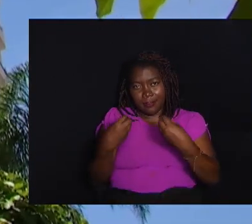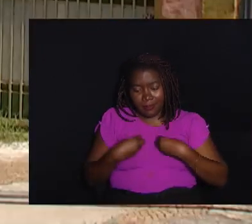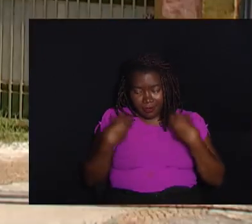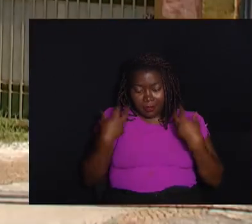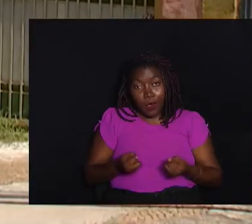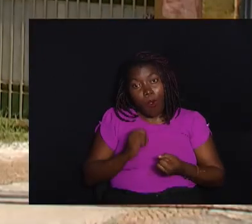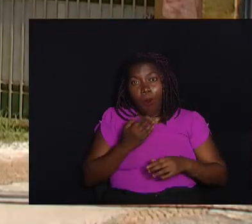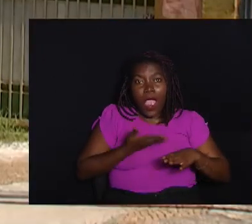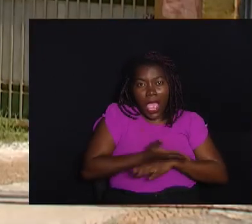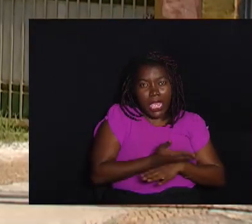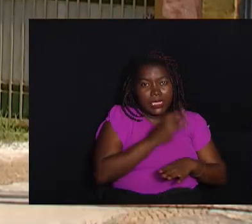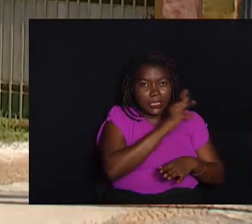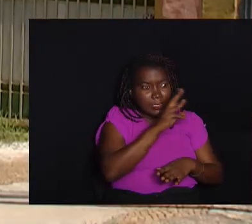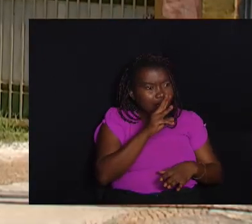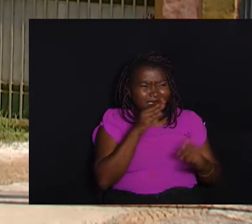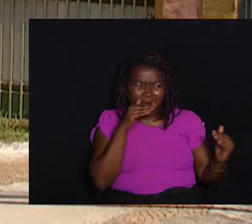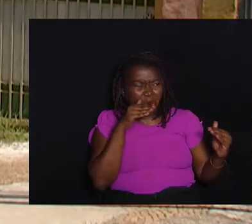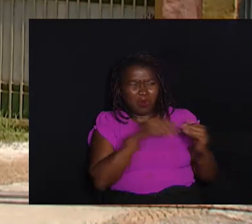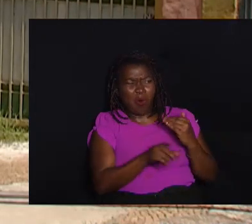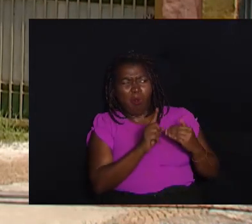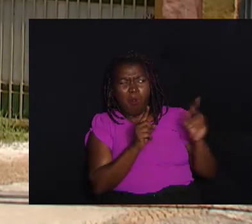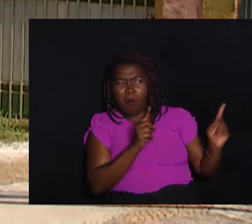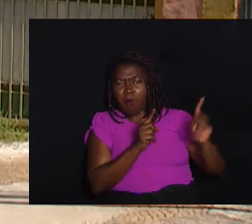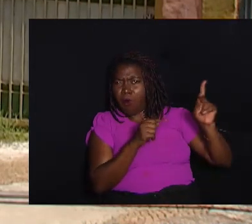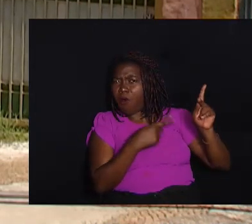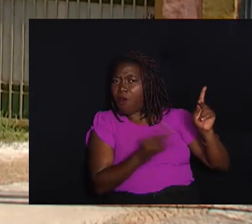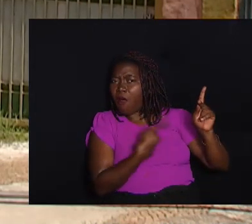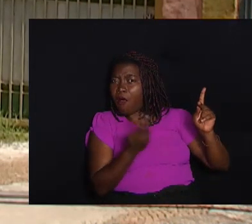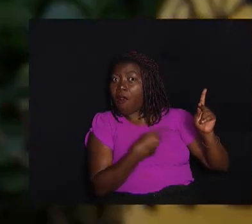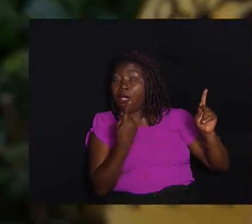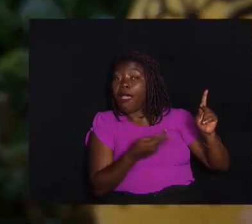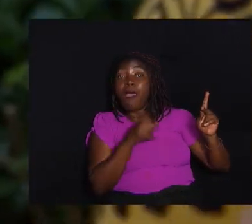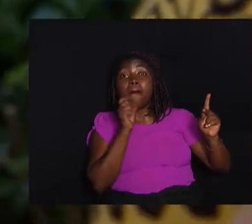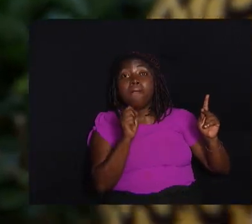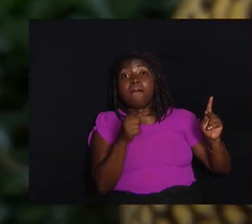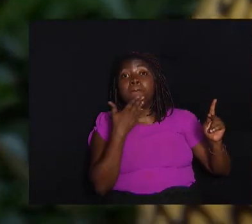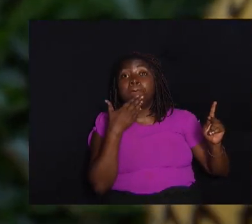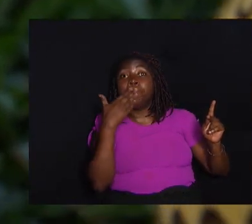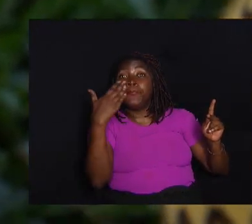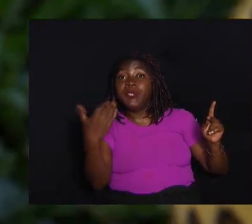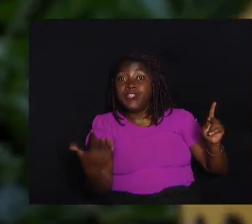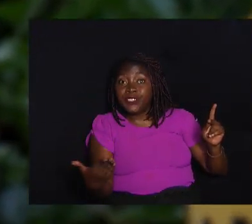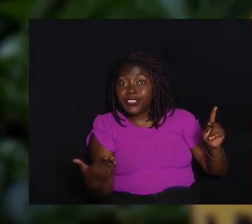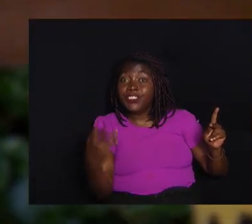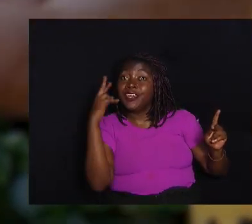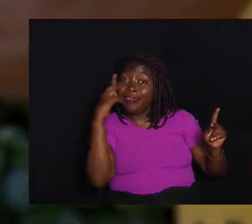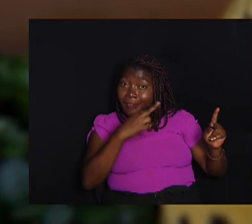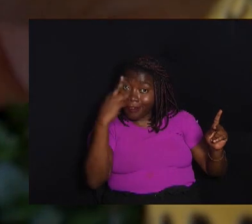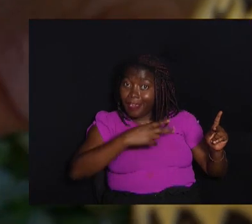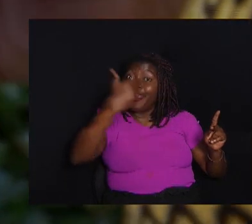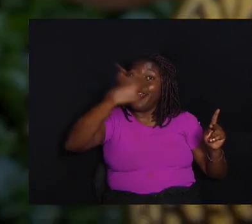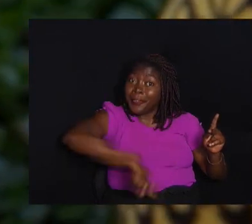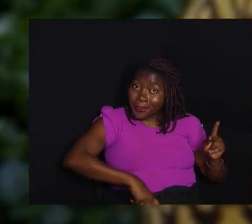não concorda com o valor que foi apresentado, você pode solicitar uma revisão pelo site